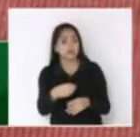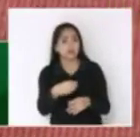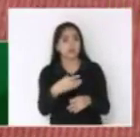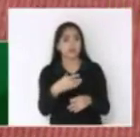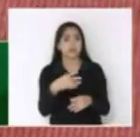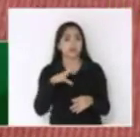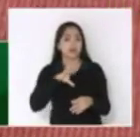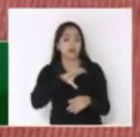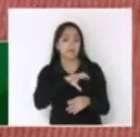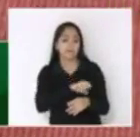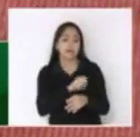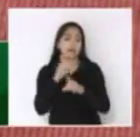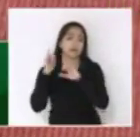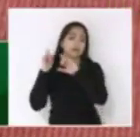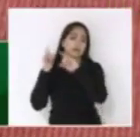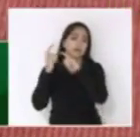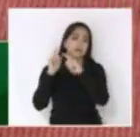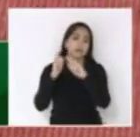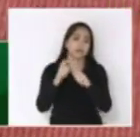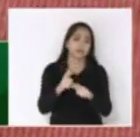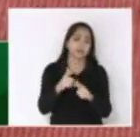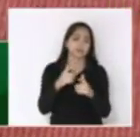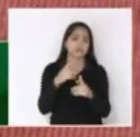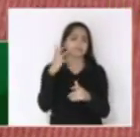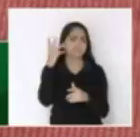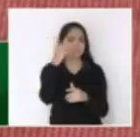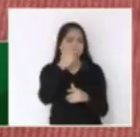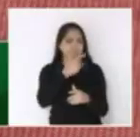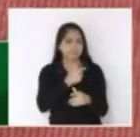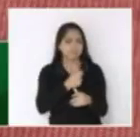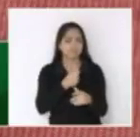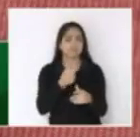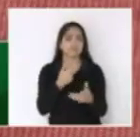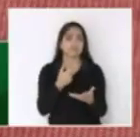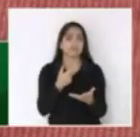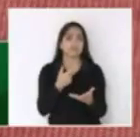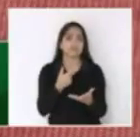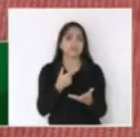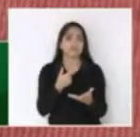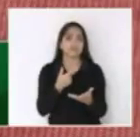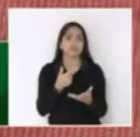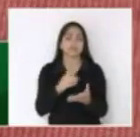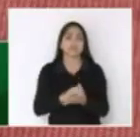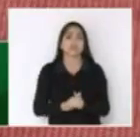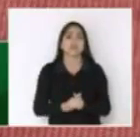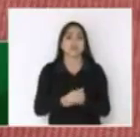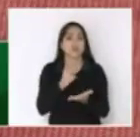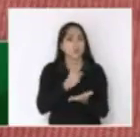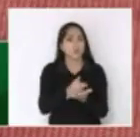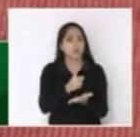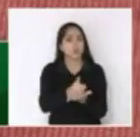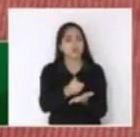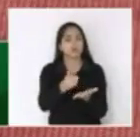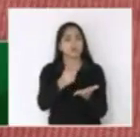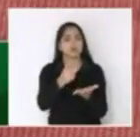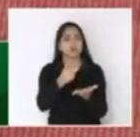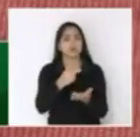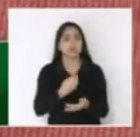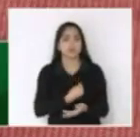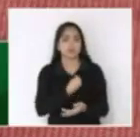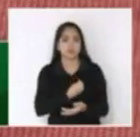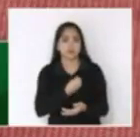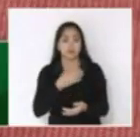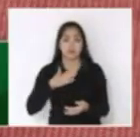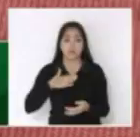É o prolongamento da vida. Meu pai tem origem gaúcha também, eu vivo na região do Mestre, de Santa